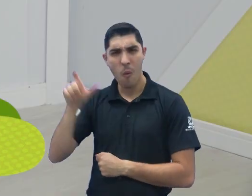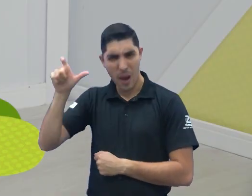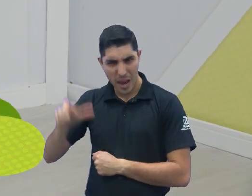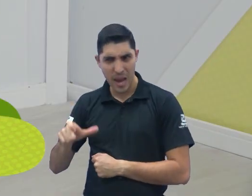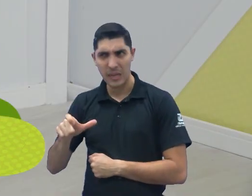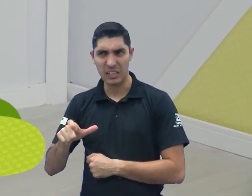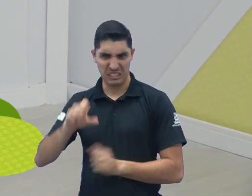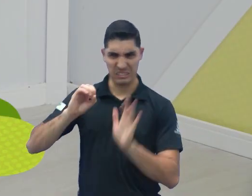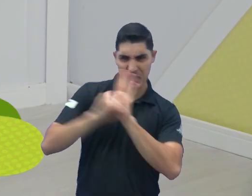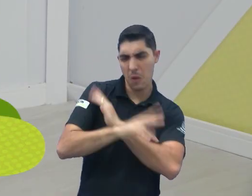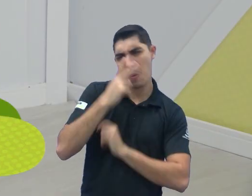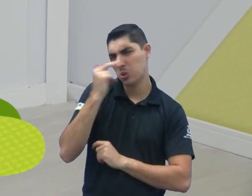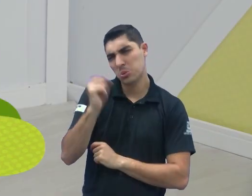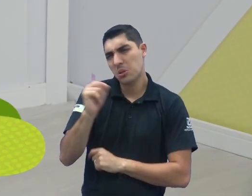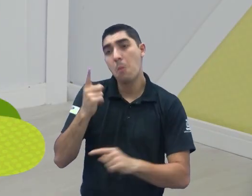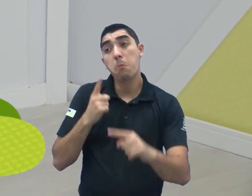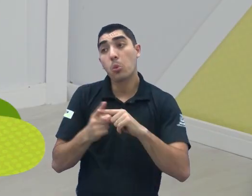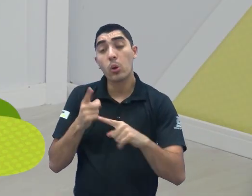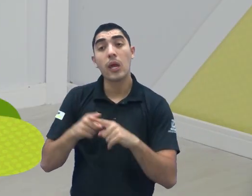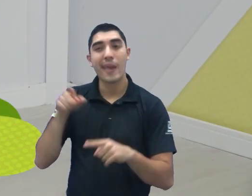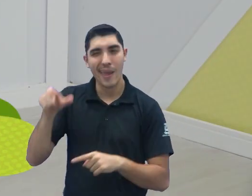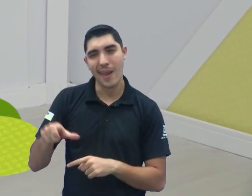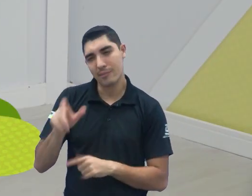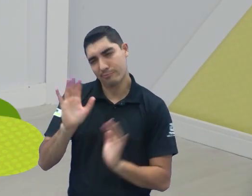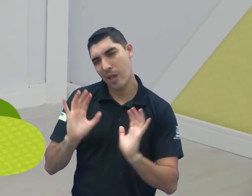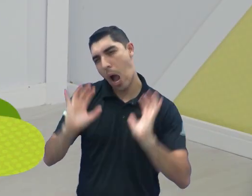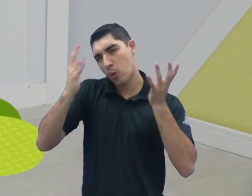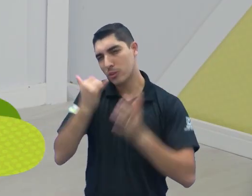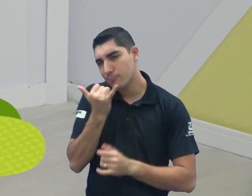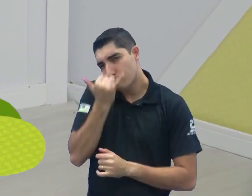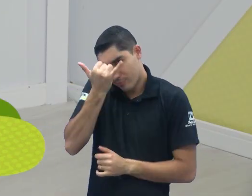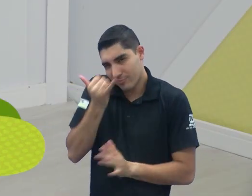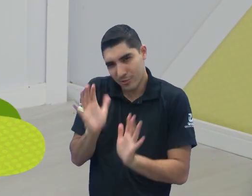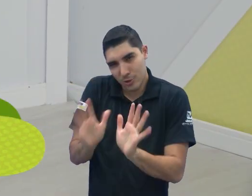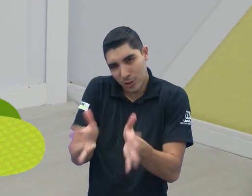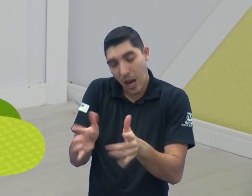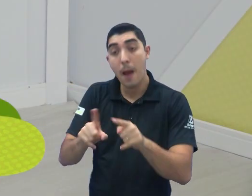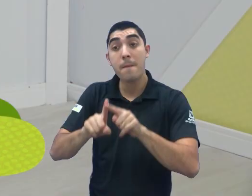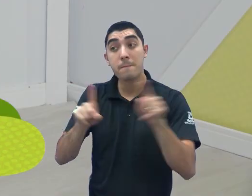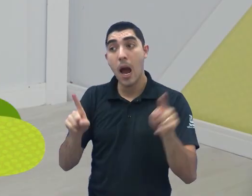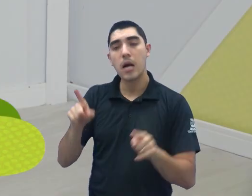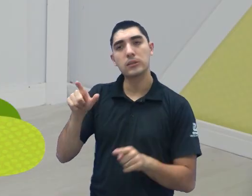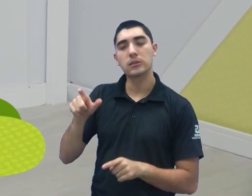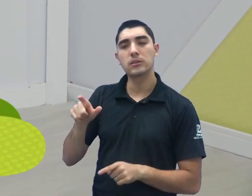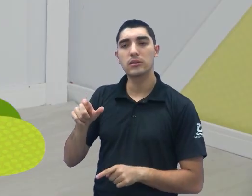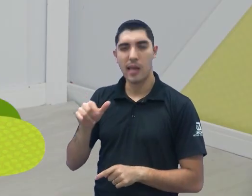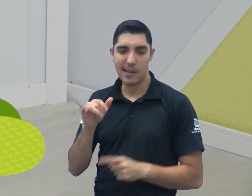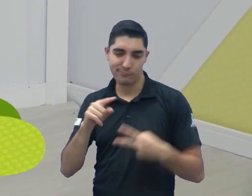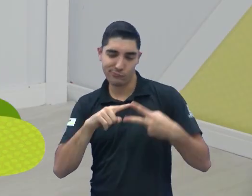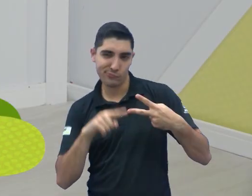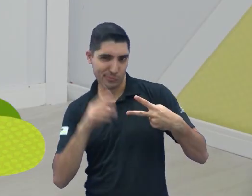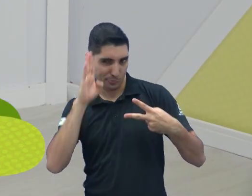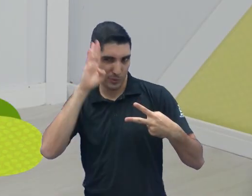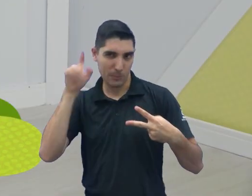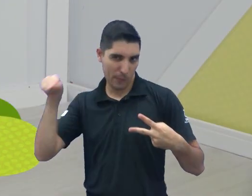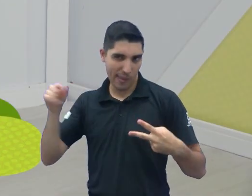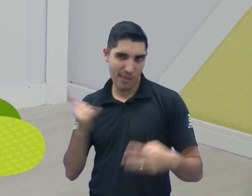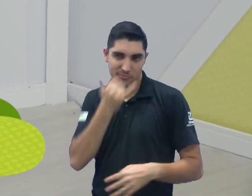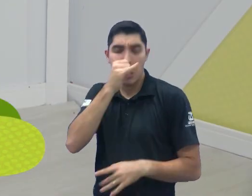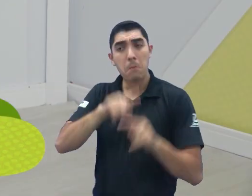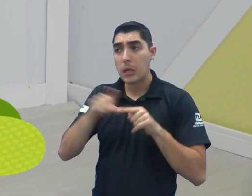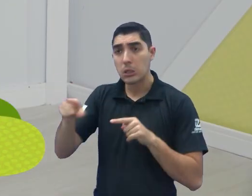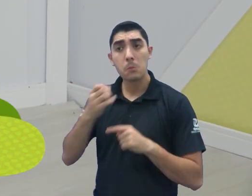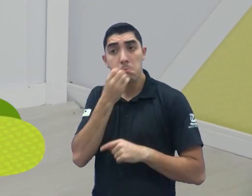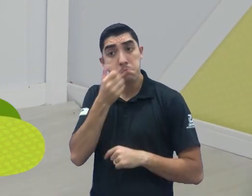porque, tirando as falhas individuais que de fato decidiram o jogo, as duas falhas no mesmo lance praticamente, mas ele vinha fazendo uma